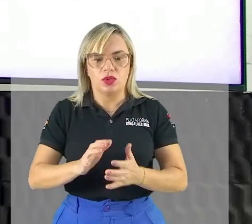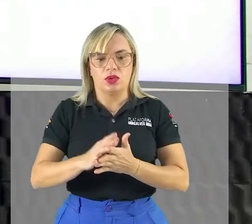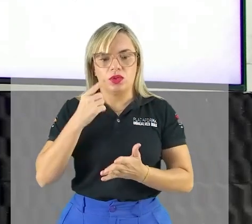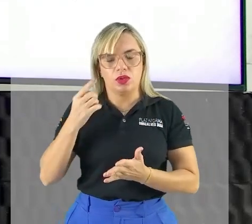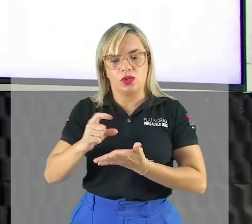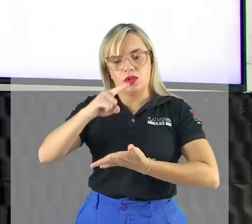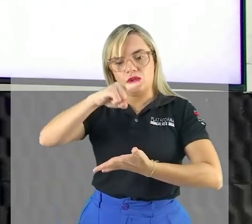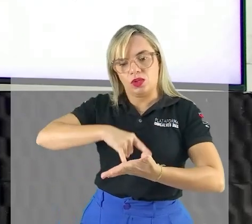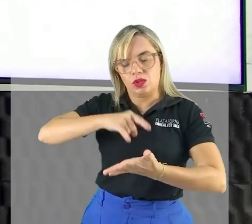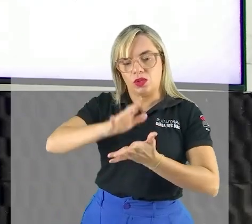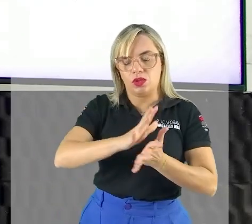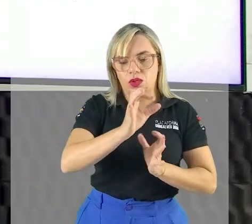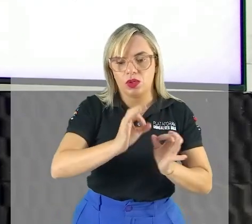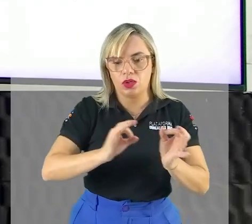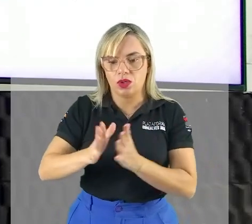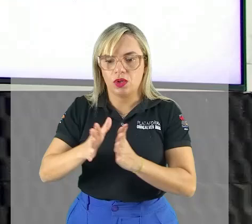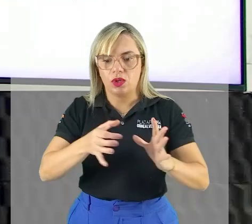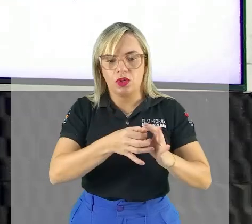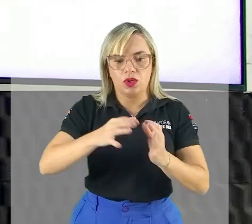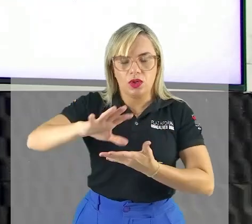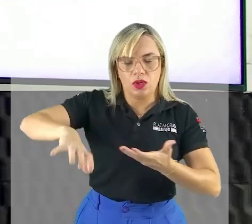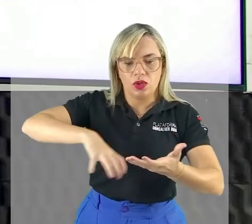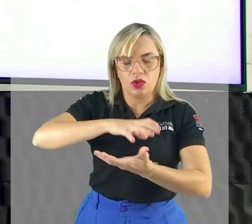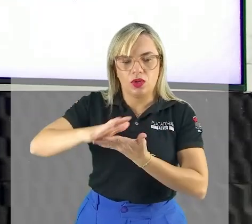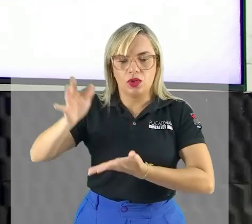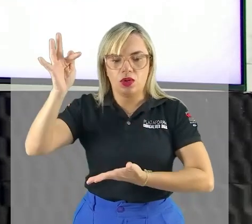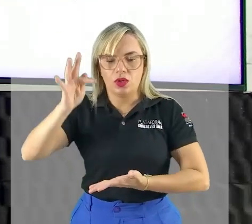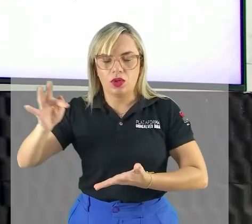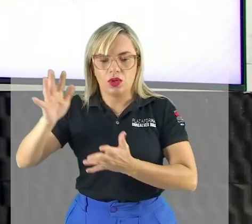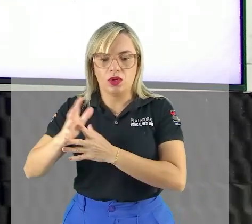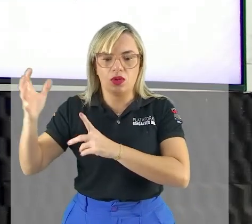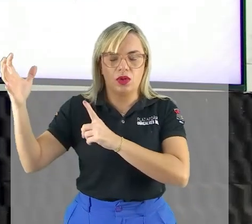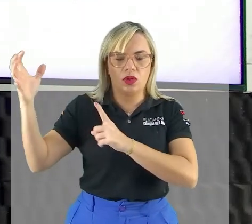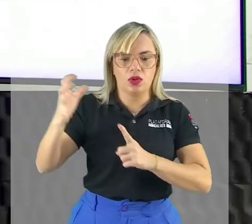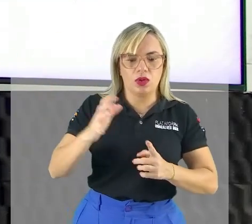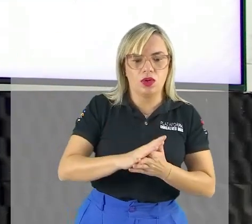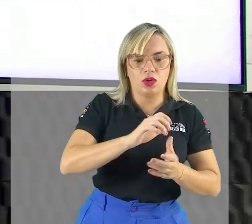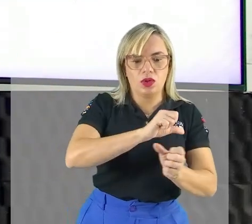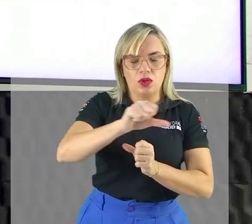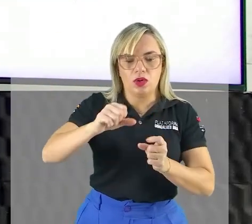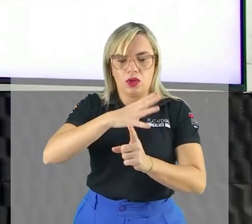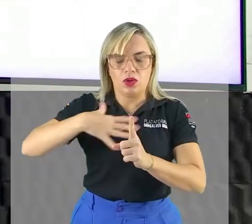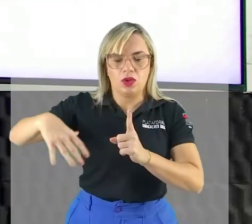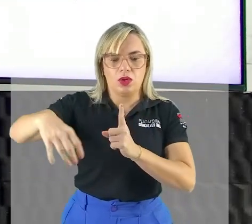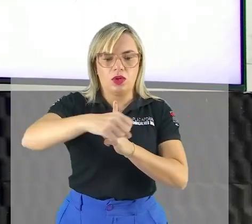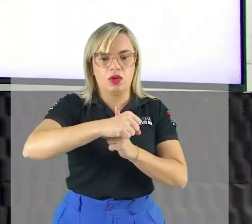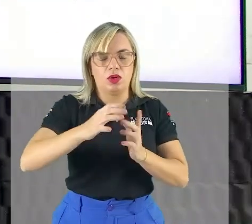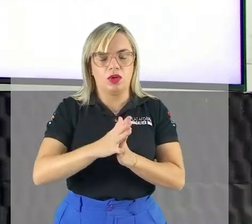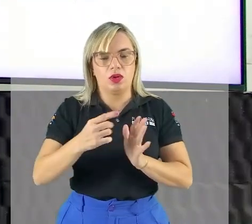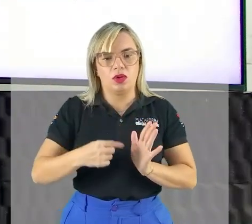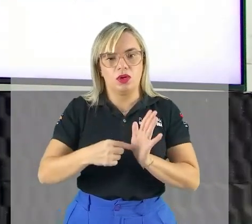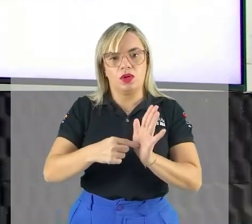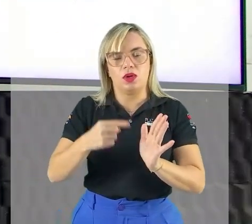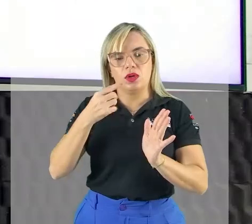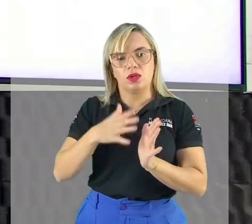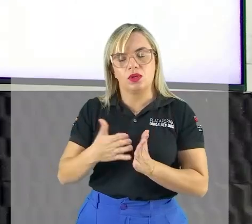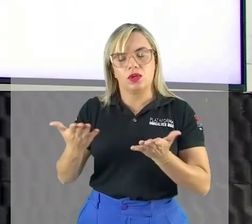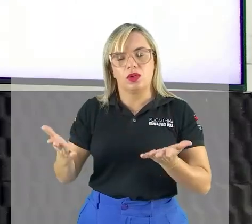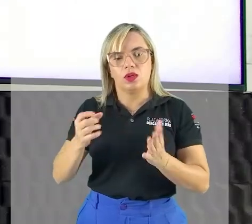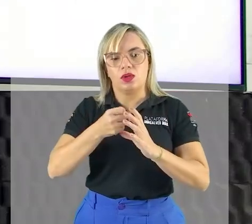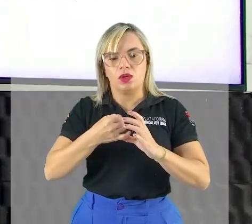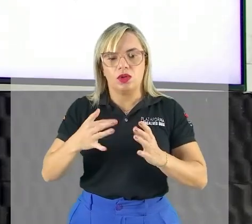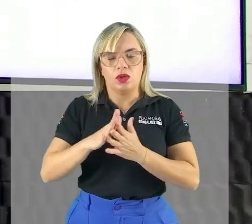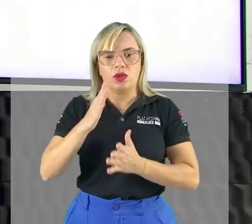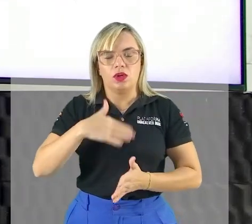este documento elaborado no contexto da Revolução Francesa reflete uma profunda mudança social ao estabelecer a E aí nós